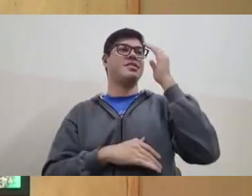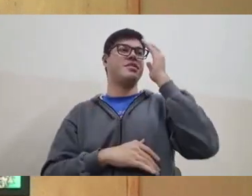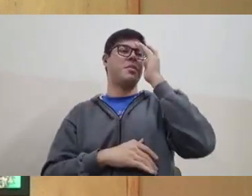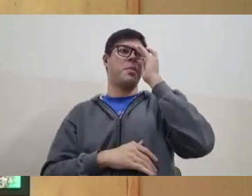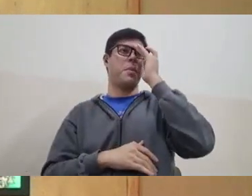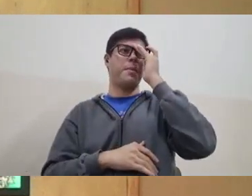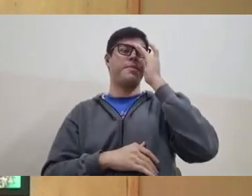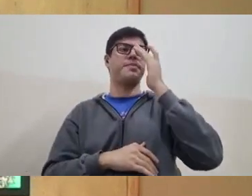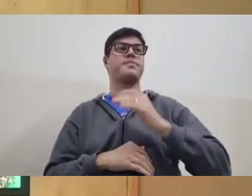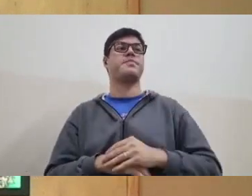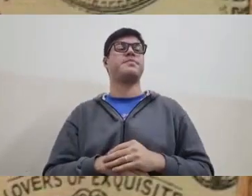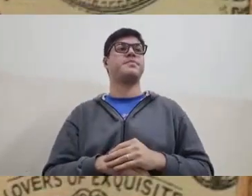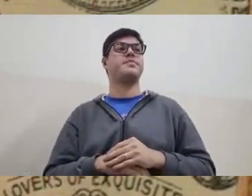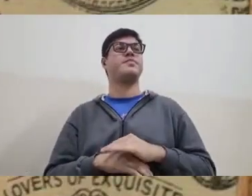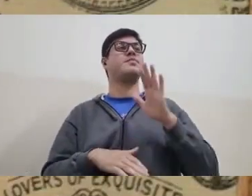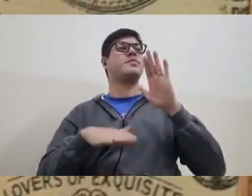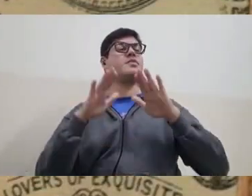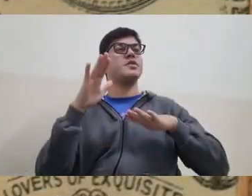lisurado